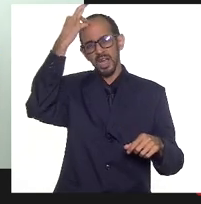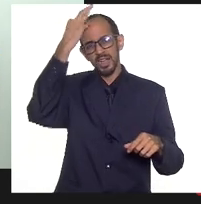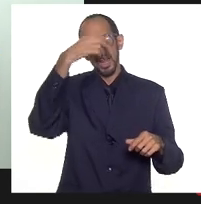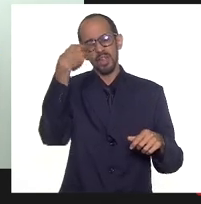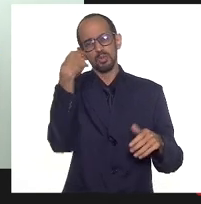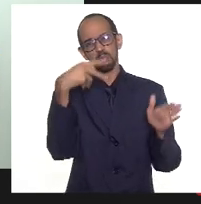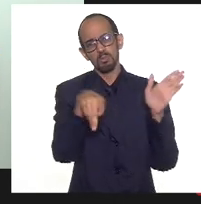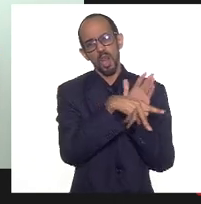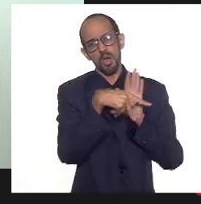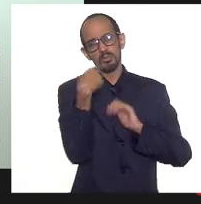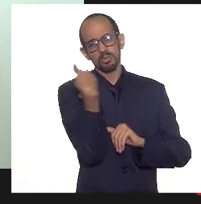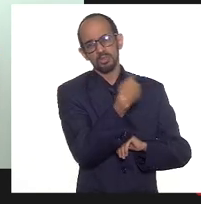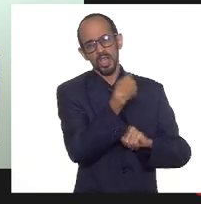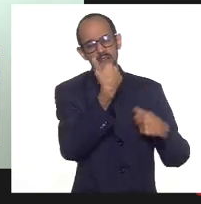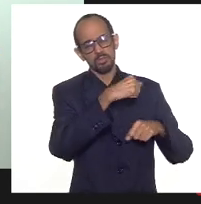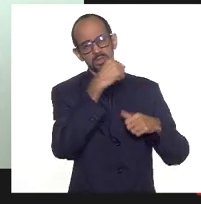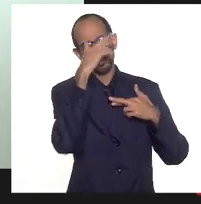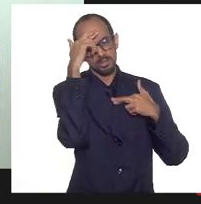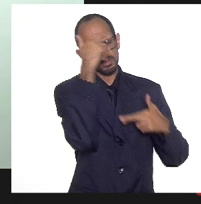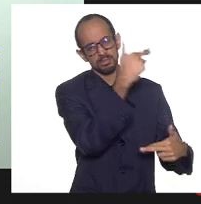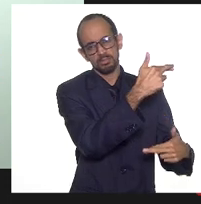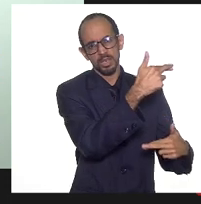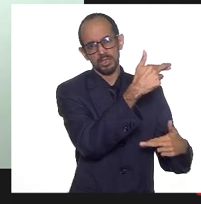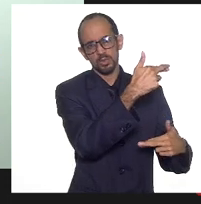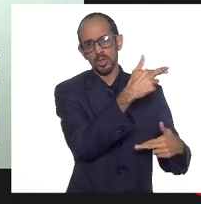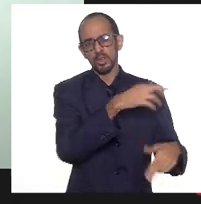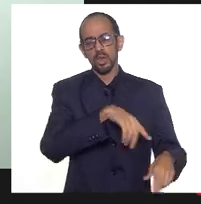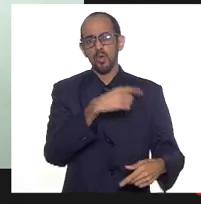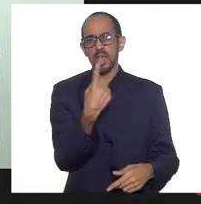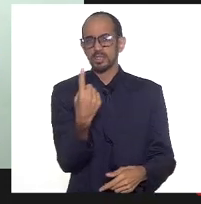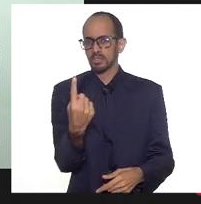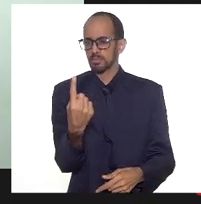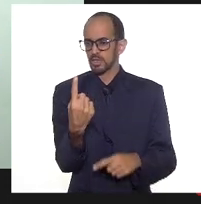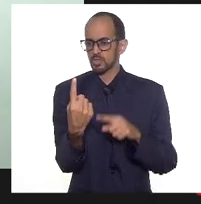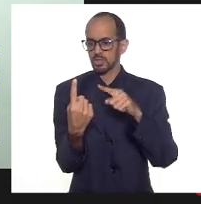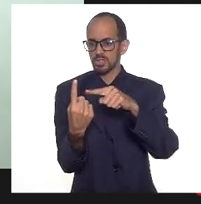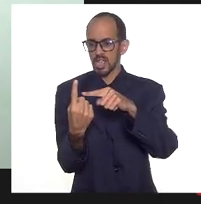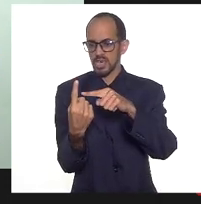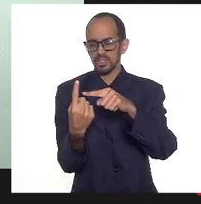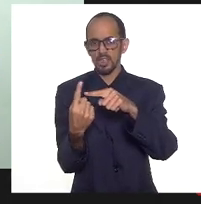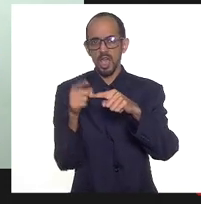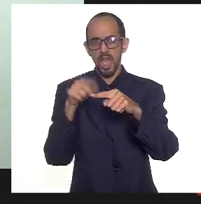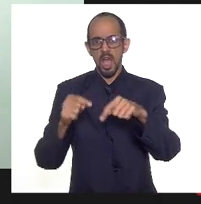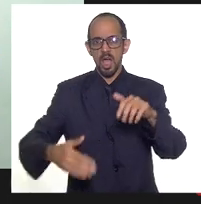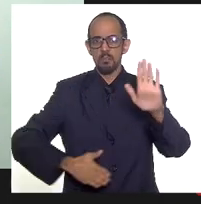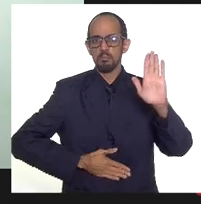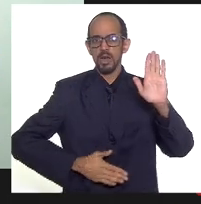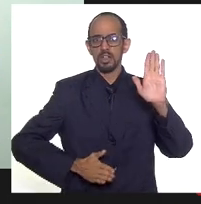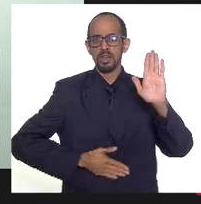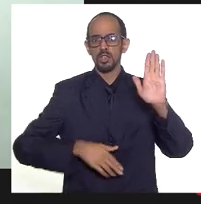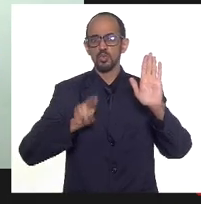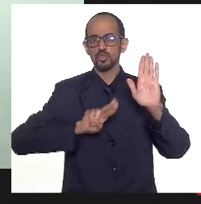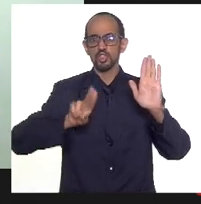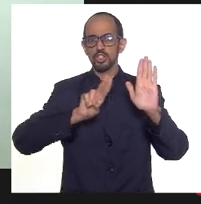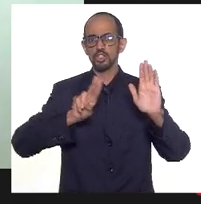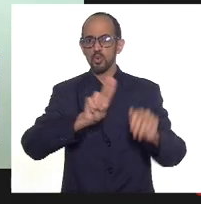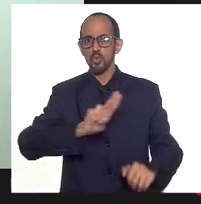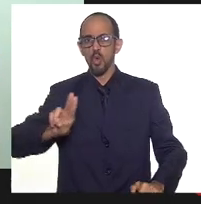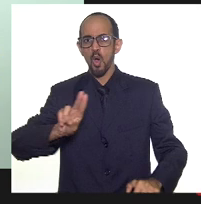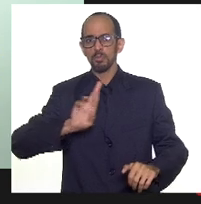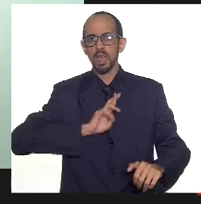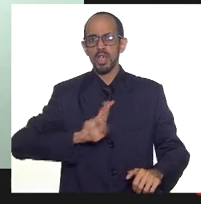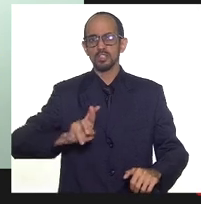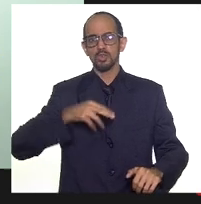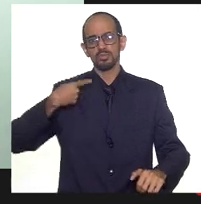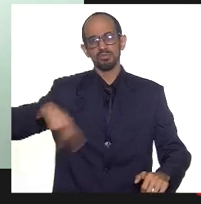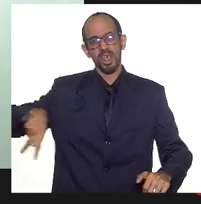dela, que deve ser respeitado. Então, esses indivíduos são marginais que se utilizam de nome de religiões, mas que